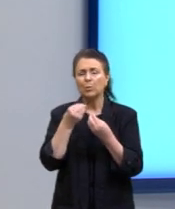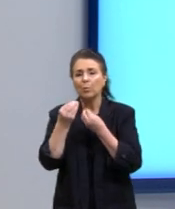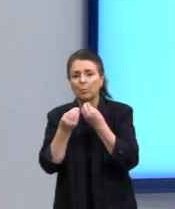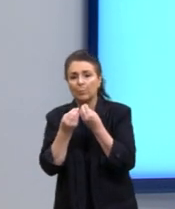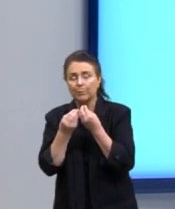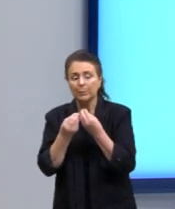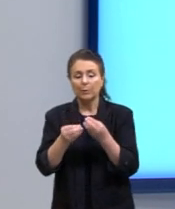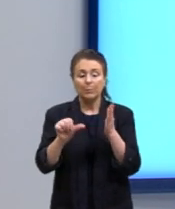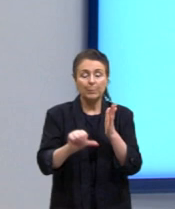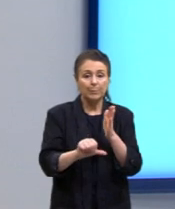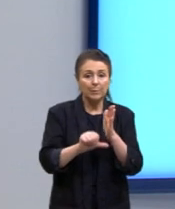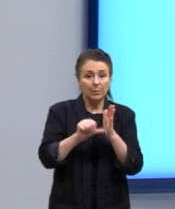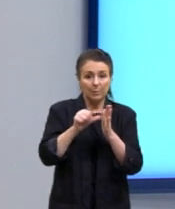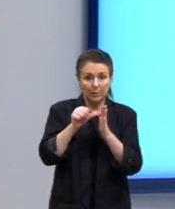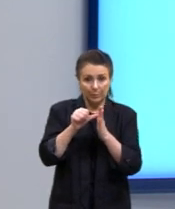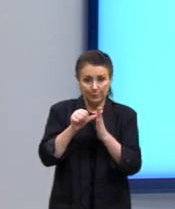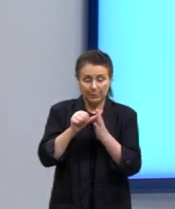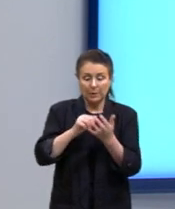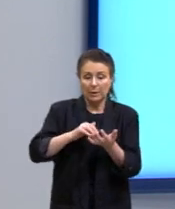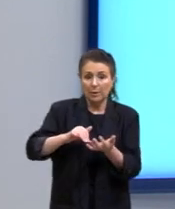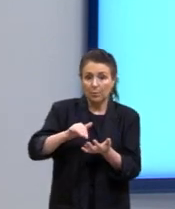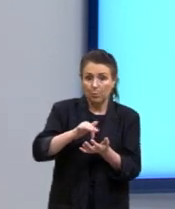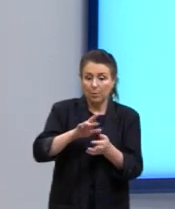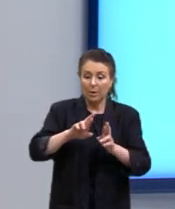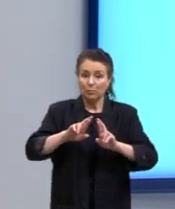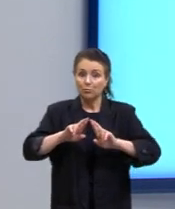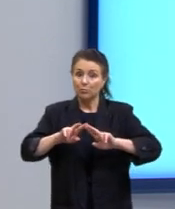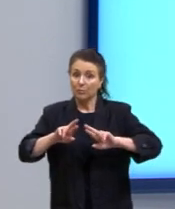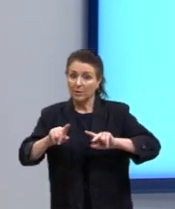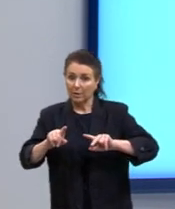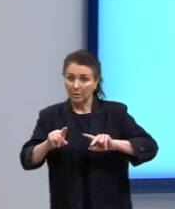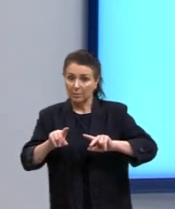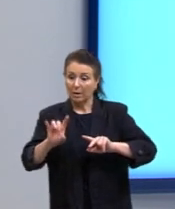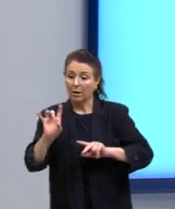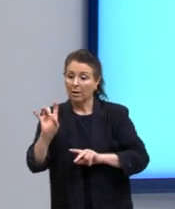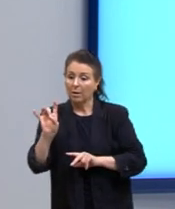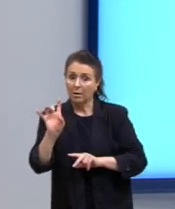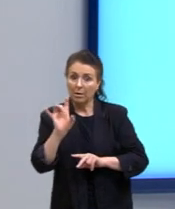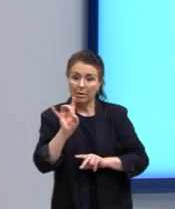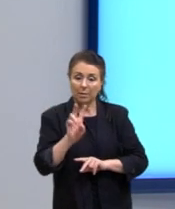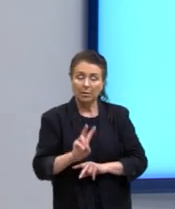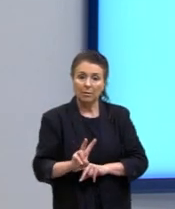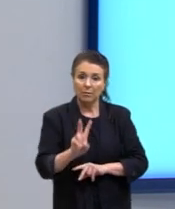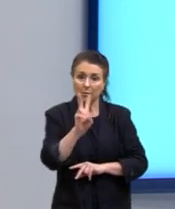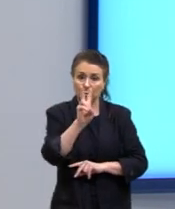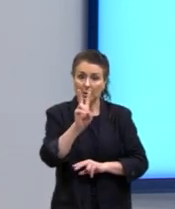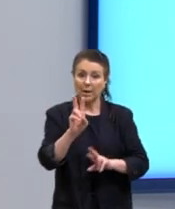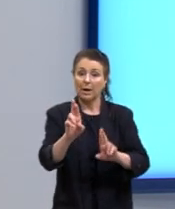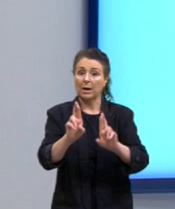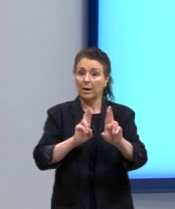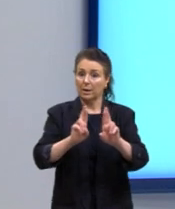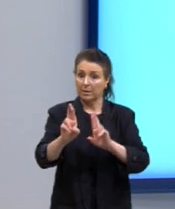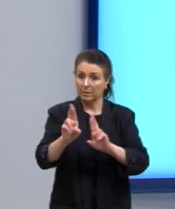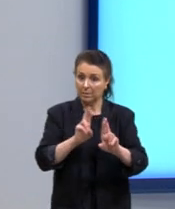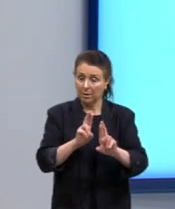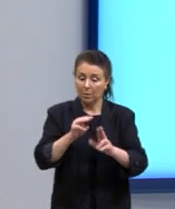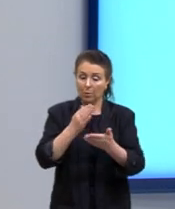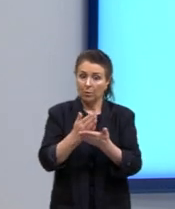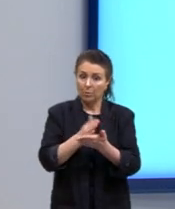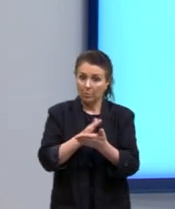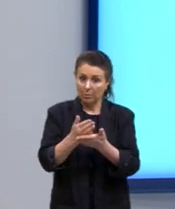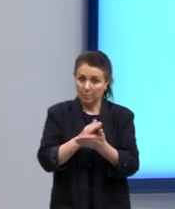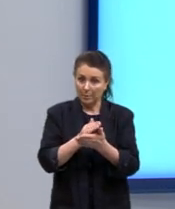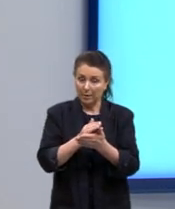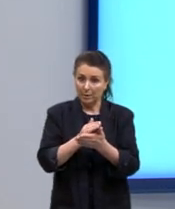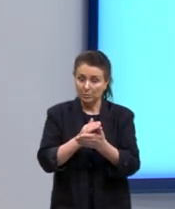primeiro nós calculamos a diferença de cada valor em relação a média e elevamos o